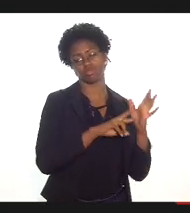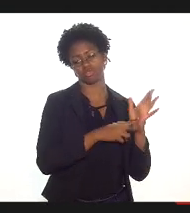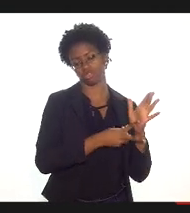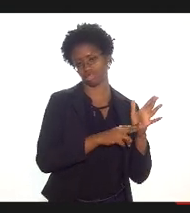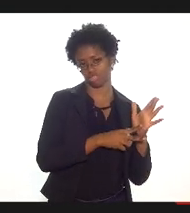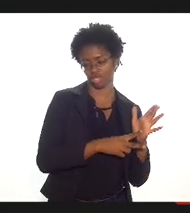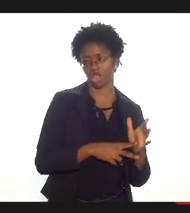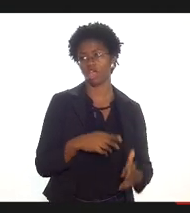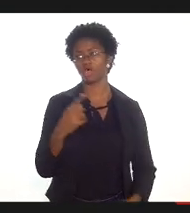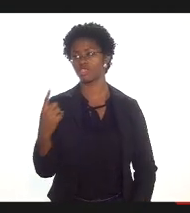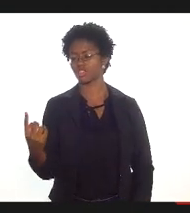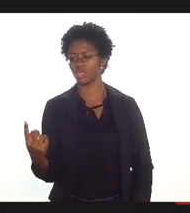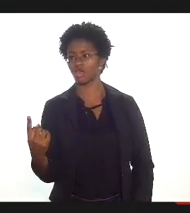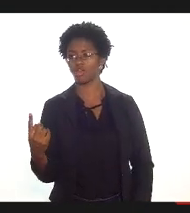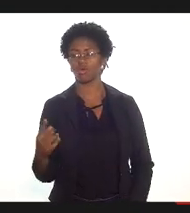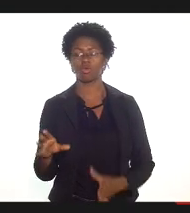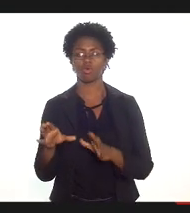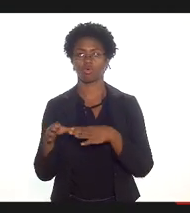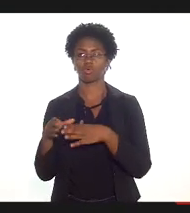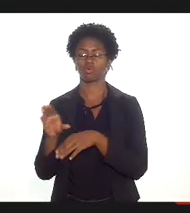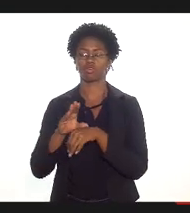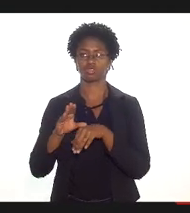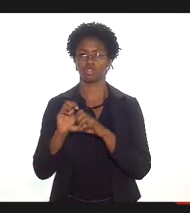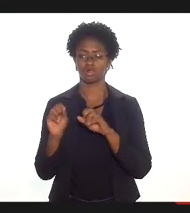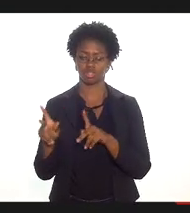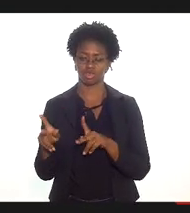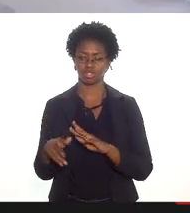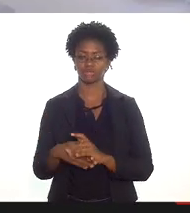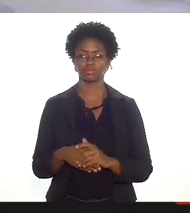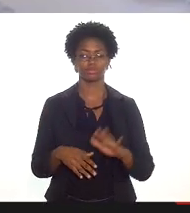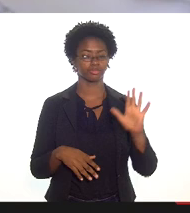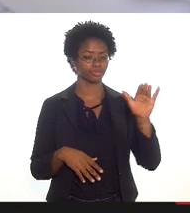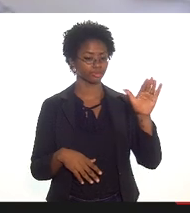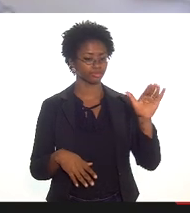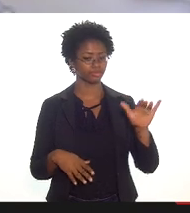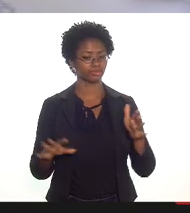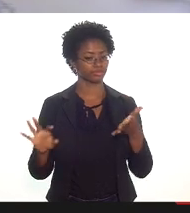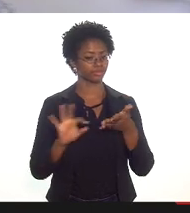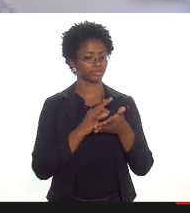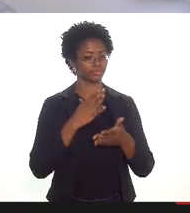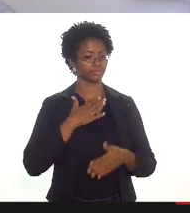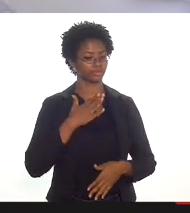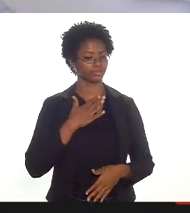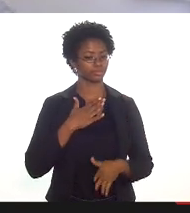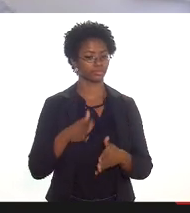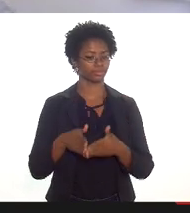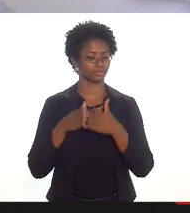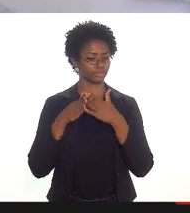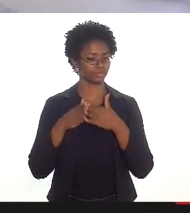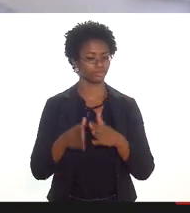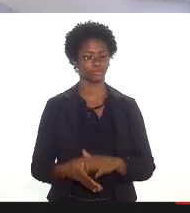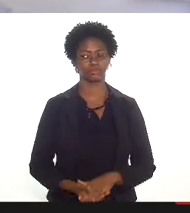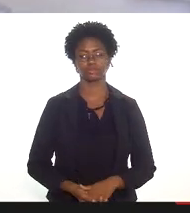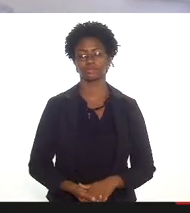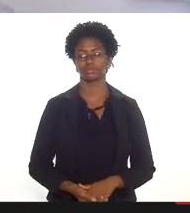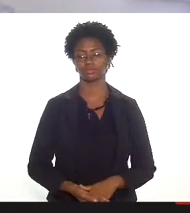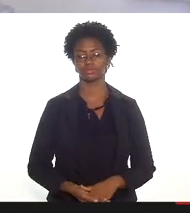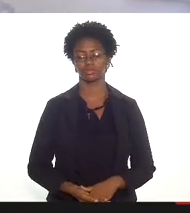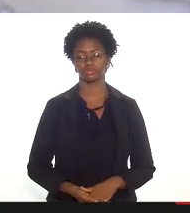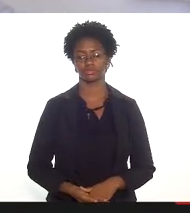sindicato, um conselho, tá? Rejane, me então, escreve, por favor. Por favor, me escreve, Rejane. Obrigada.